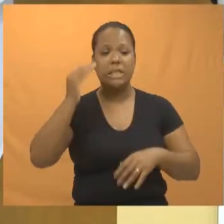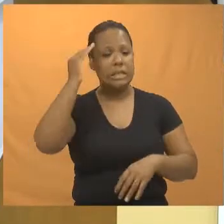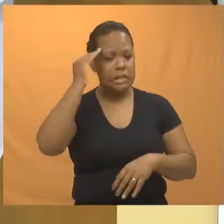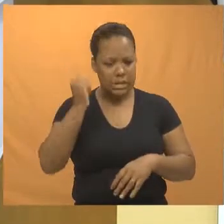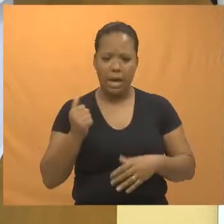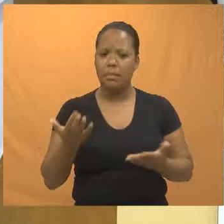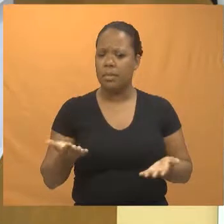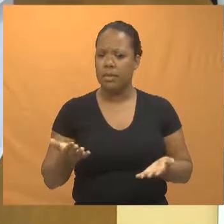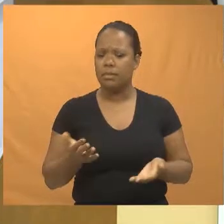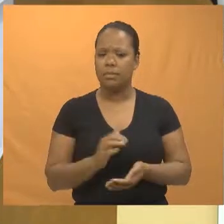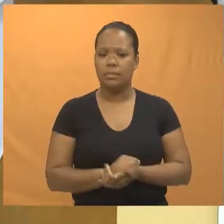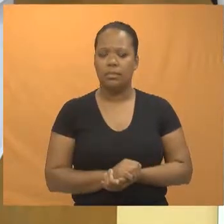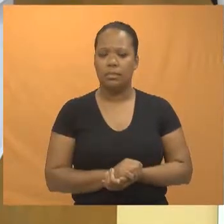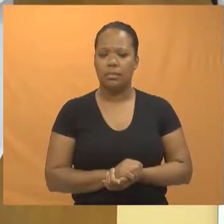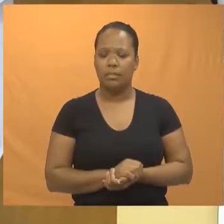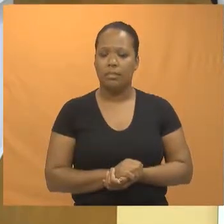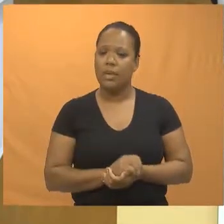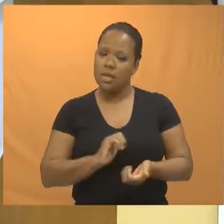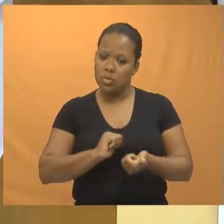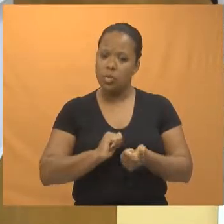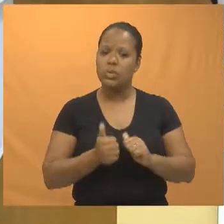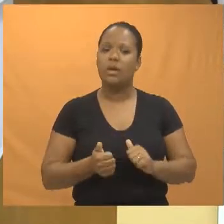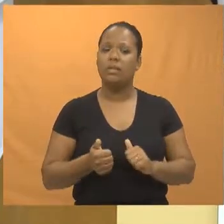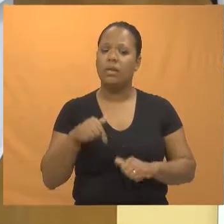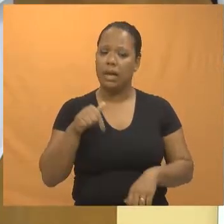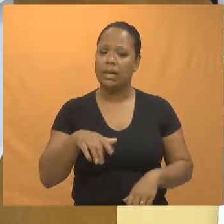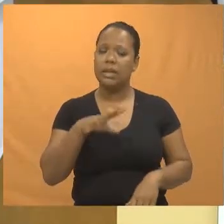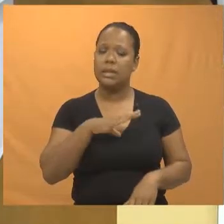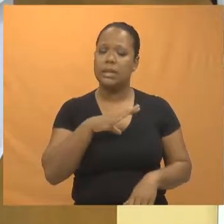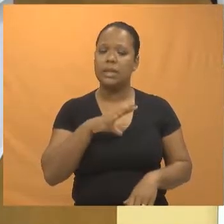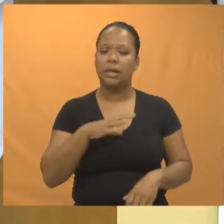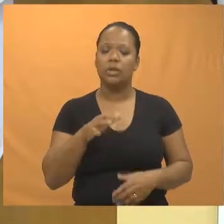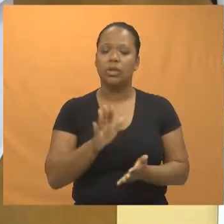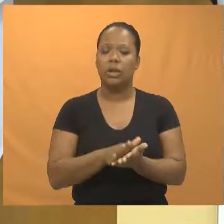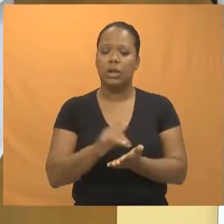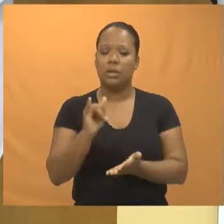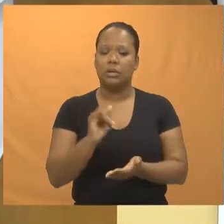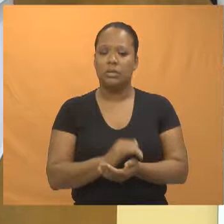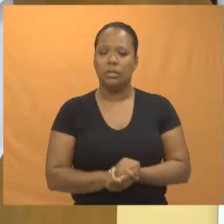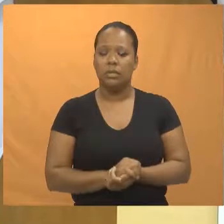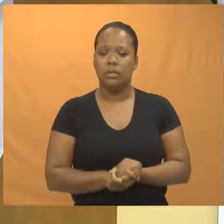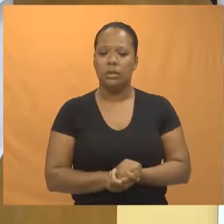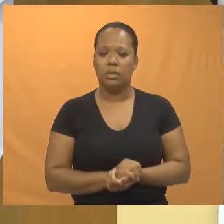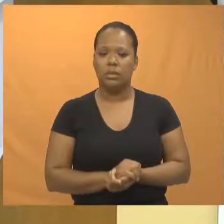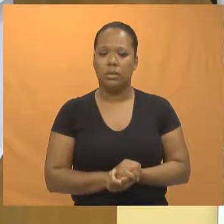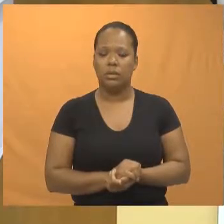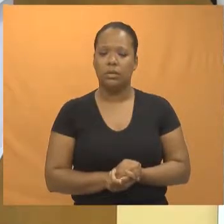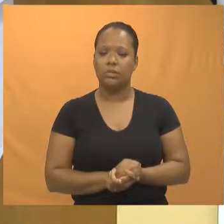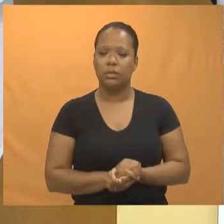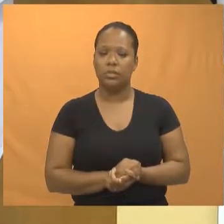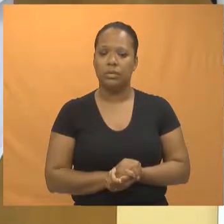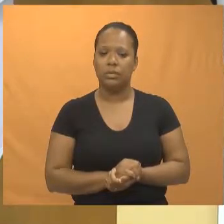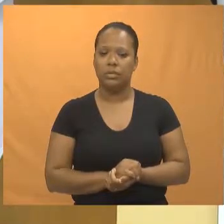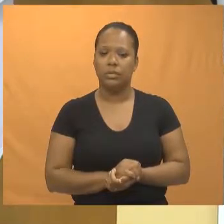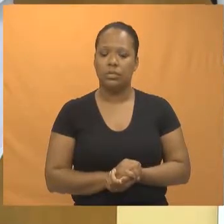Esse é o desafio que o município de Jacareí vem empreendendo. seja por meio do fortalecimento